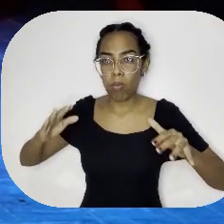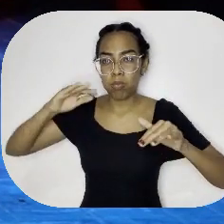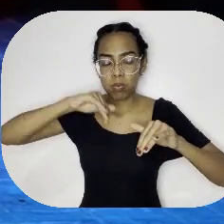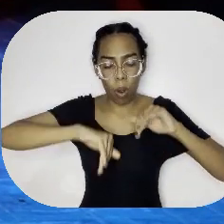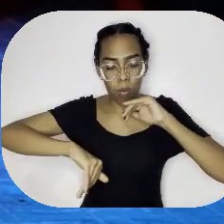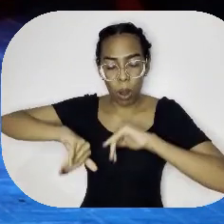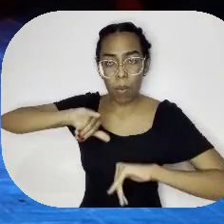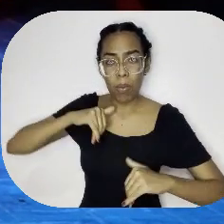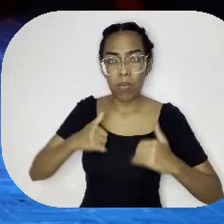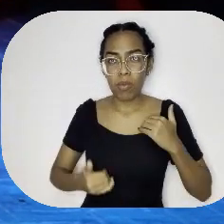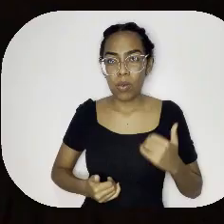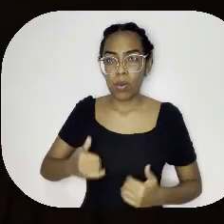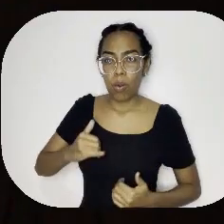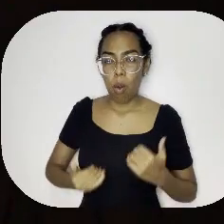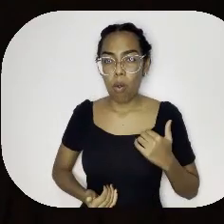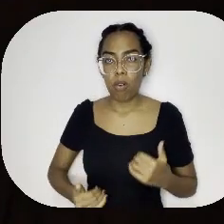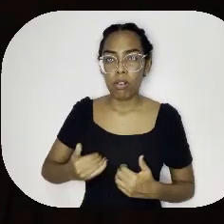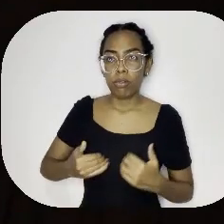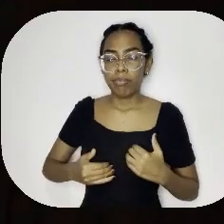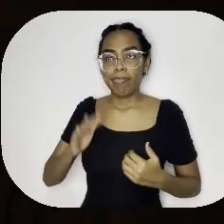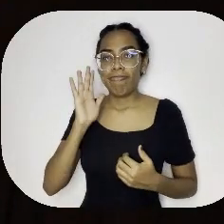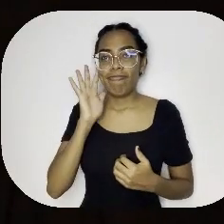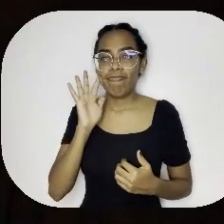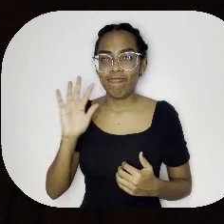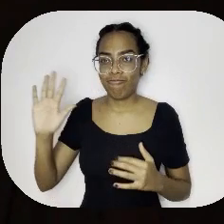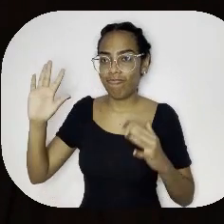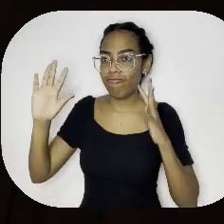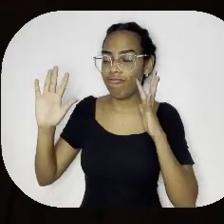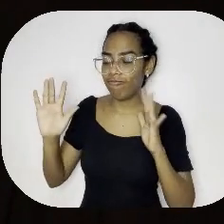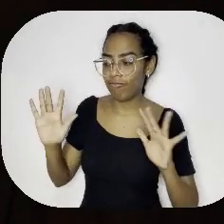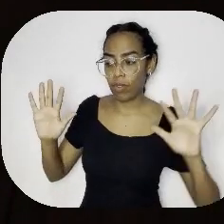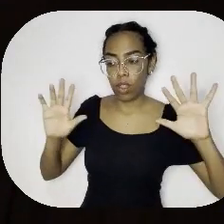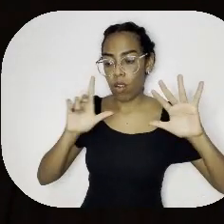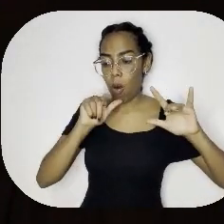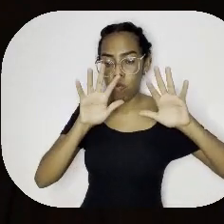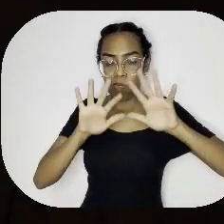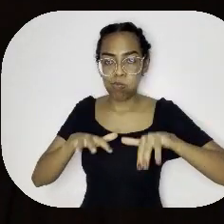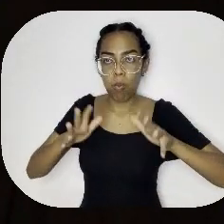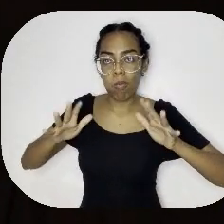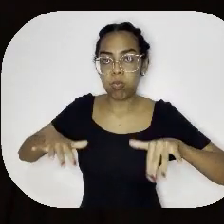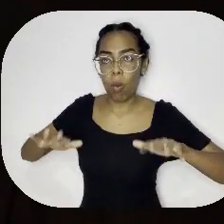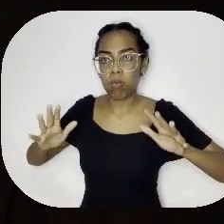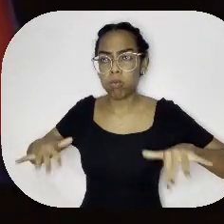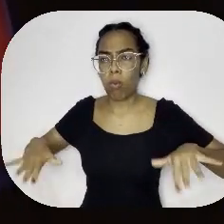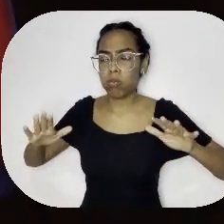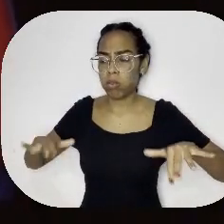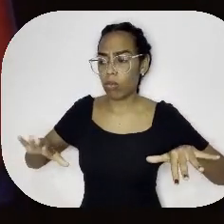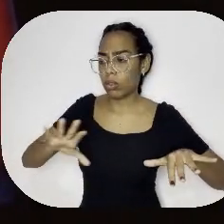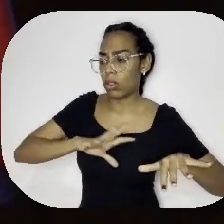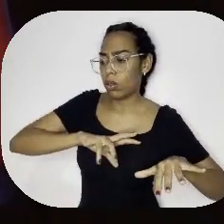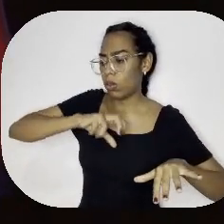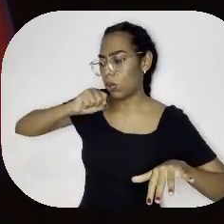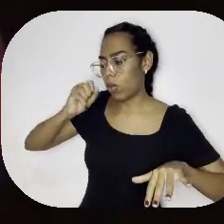Na solidão da existência, nado firme na batida das águas.